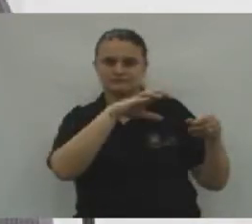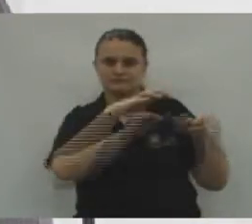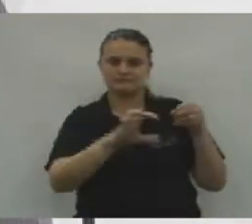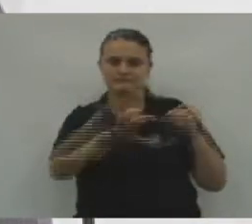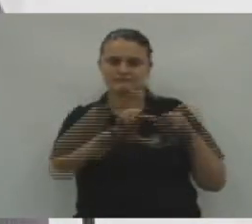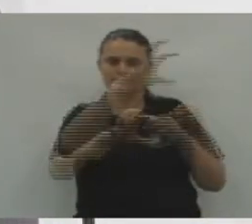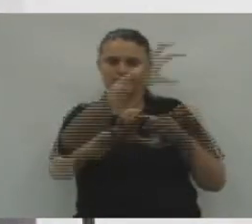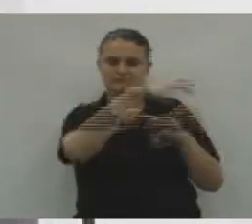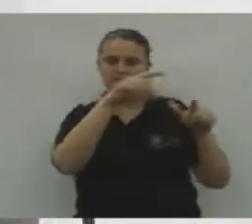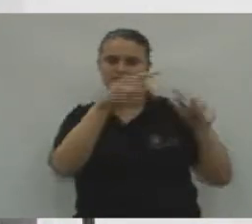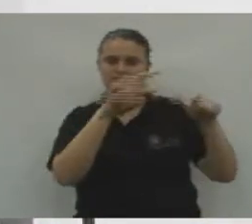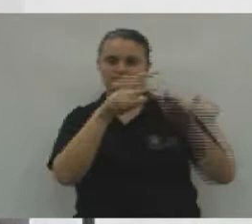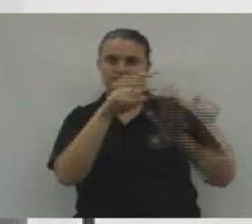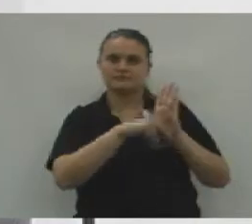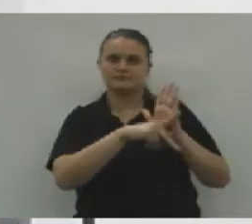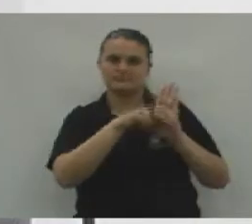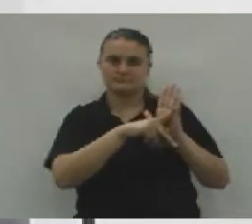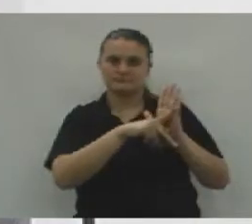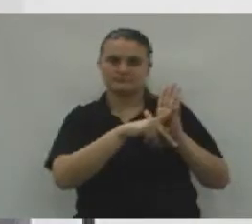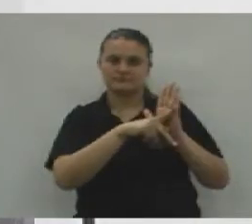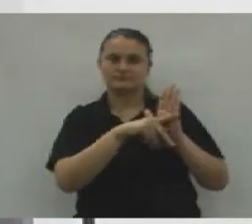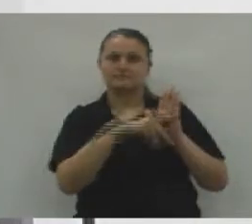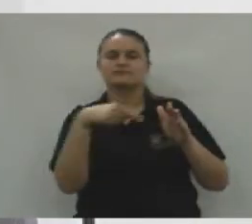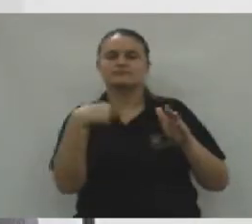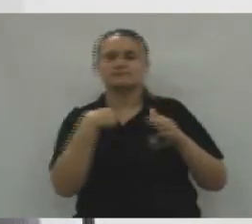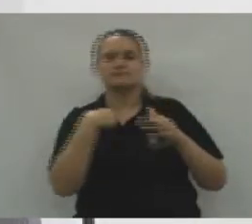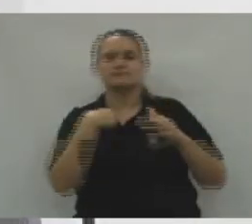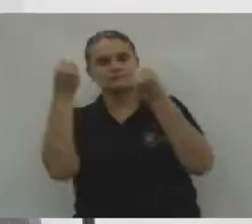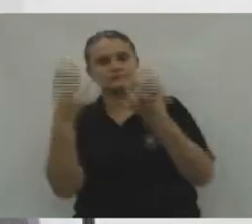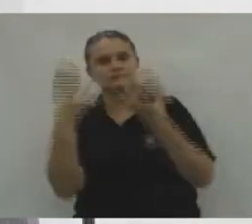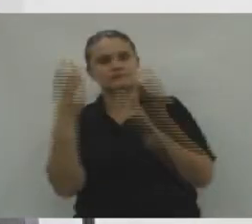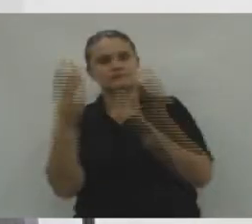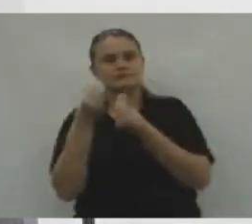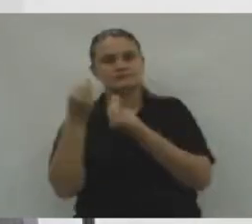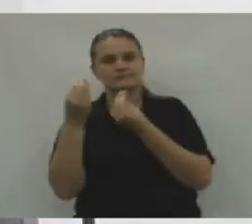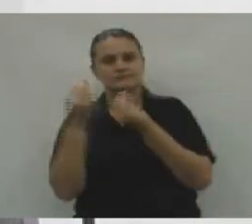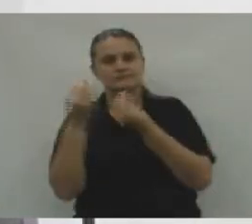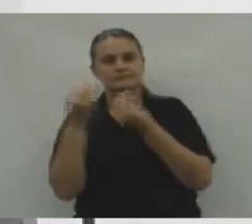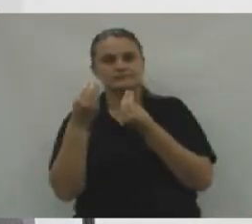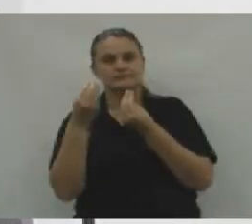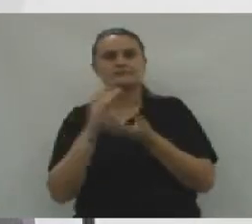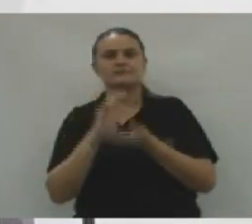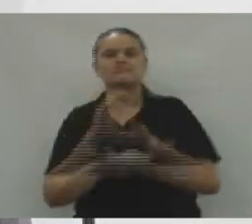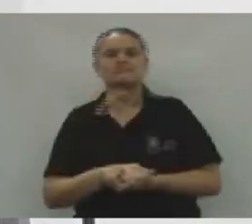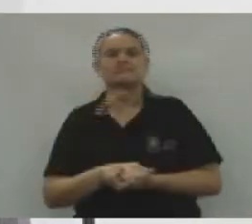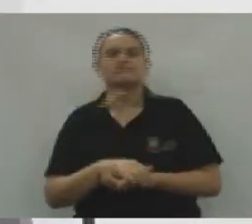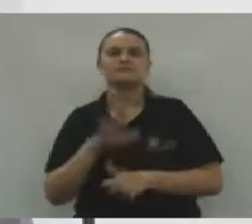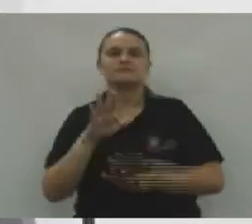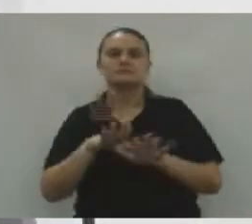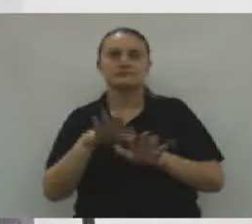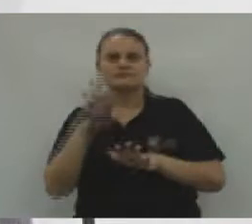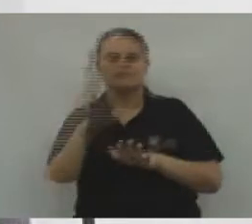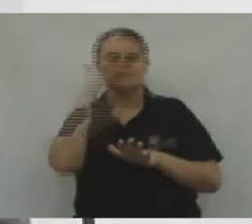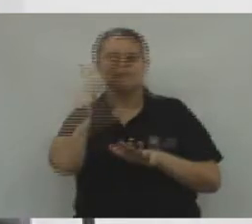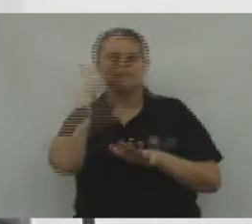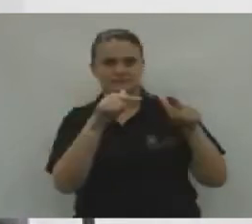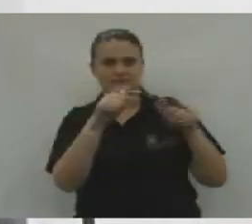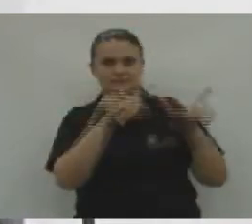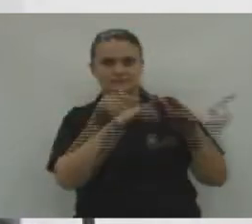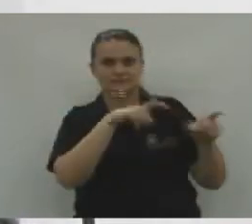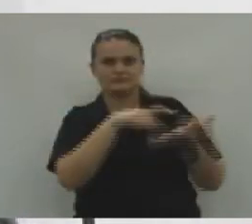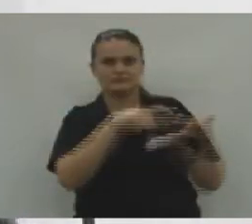projeto, mas, para frente, eu vou explicar melhor sobre isso aí, como muitos agricultores, a gente iniciou com um